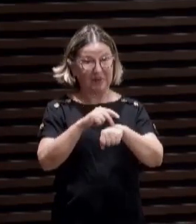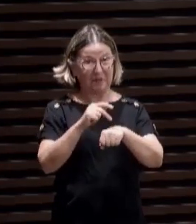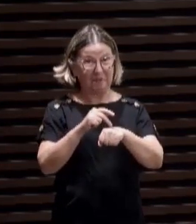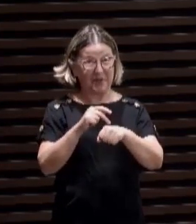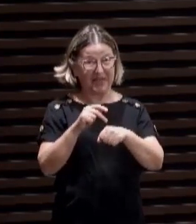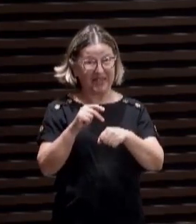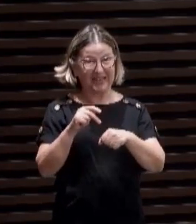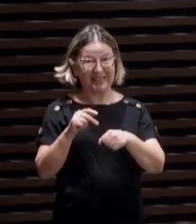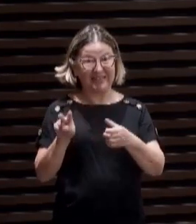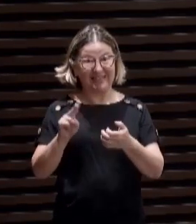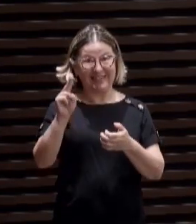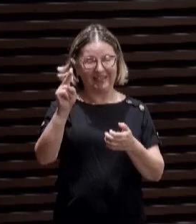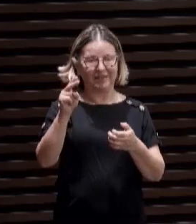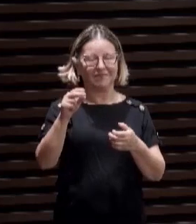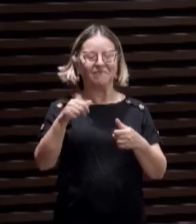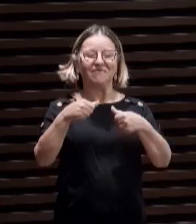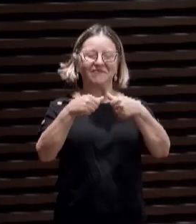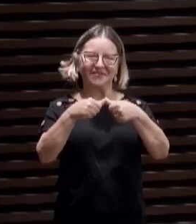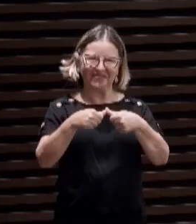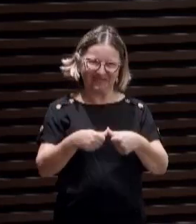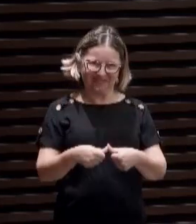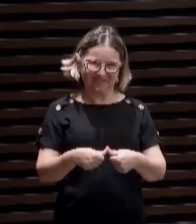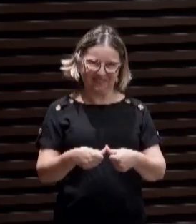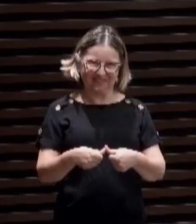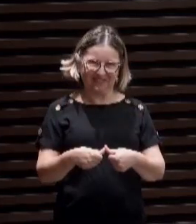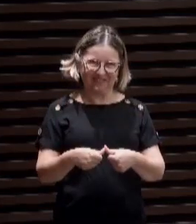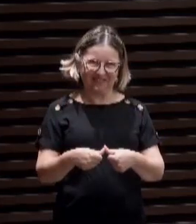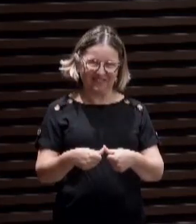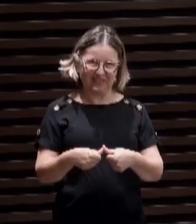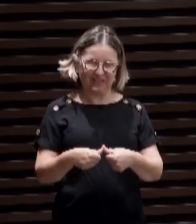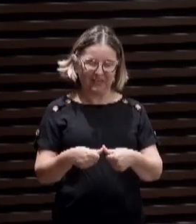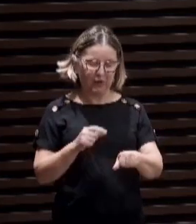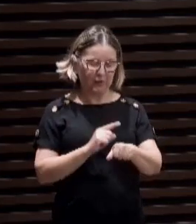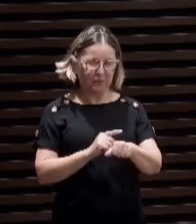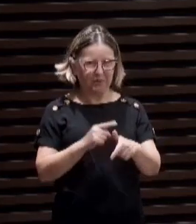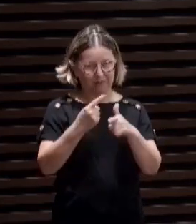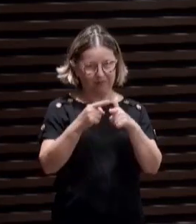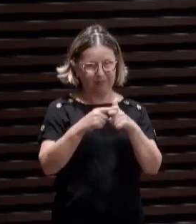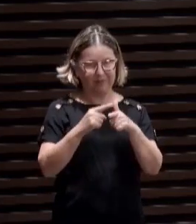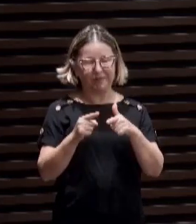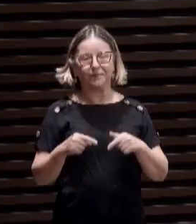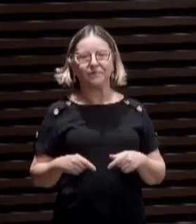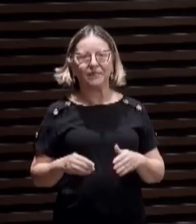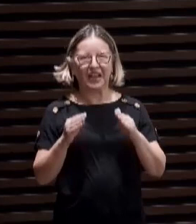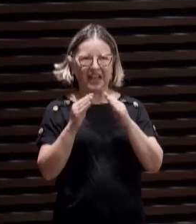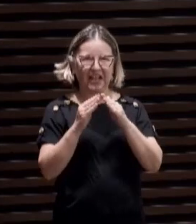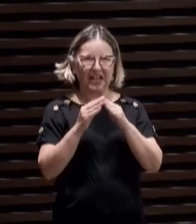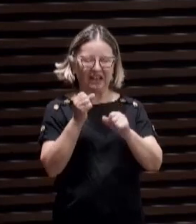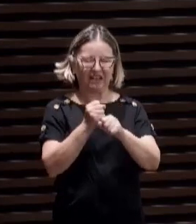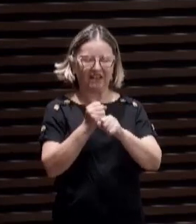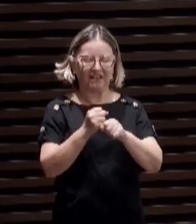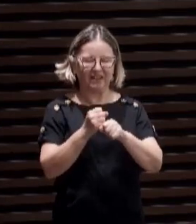ela permanecerá diante das tribulações. A casa feita na